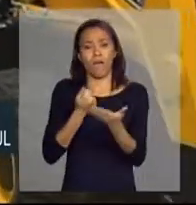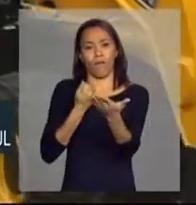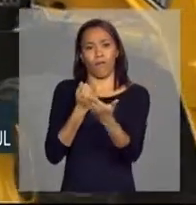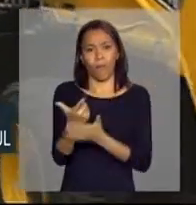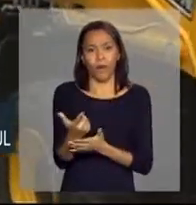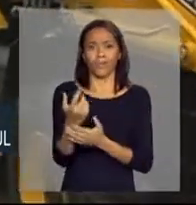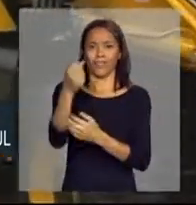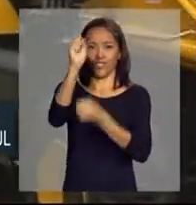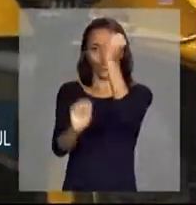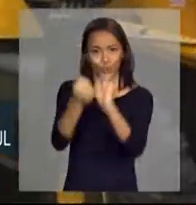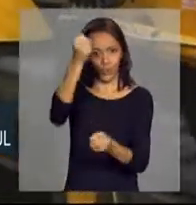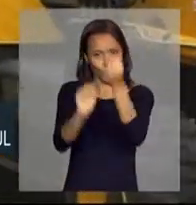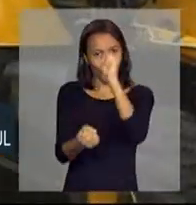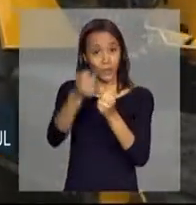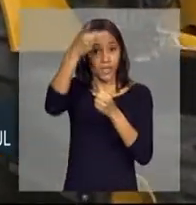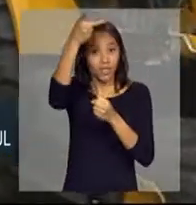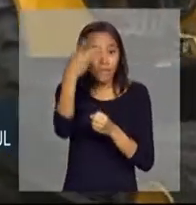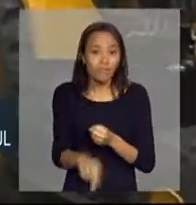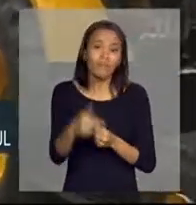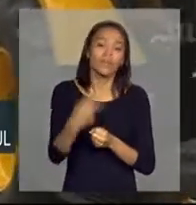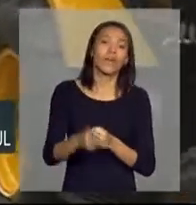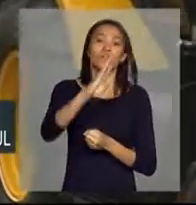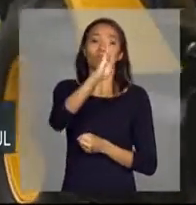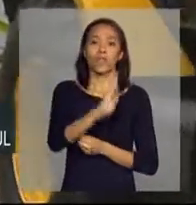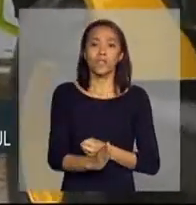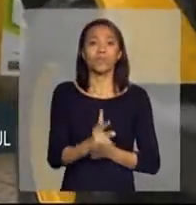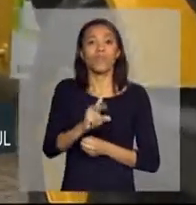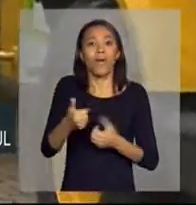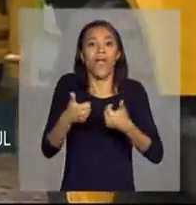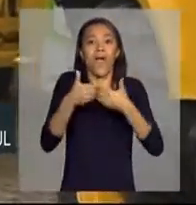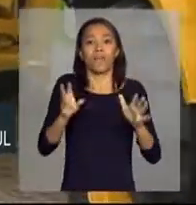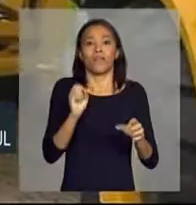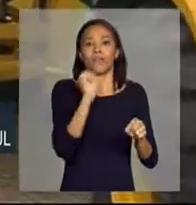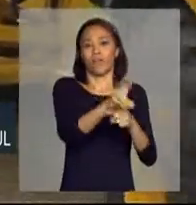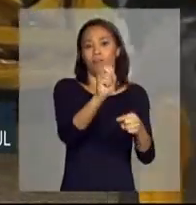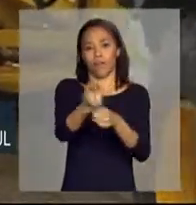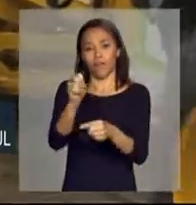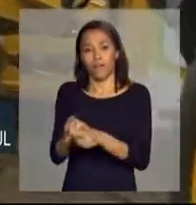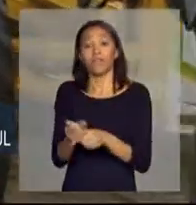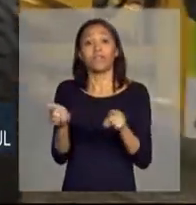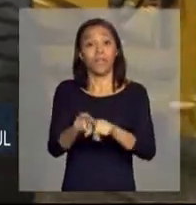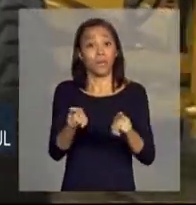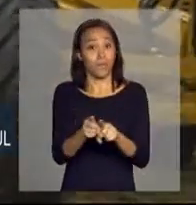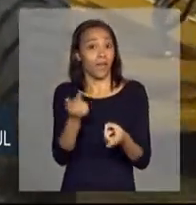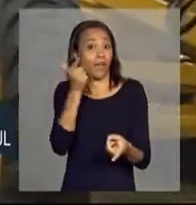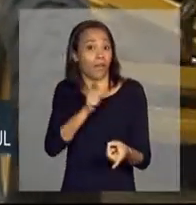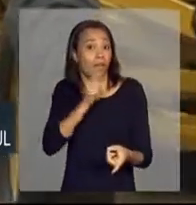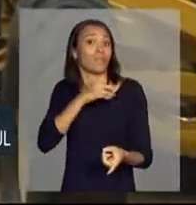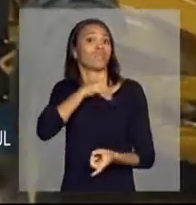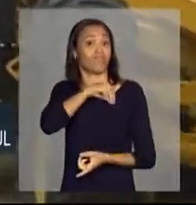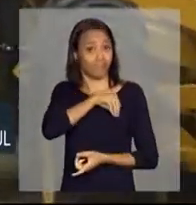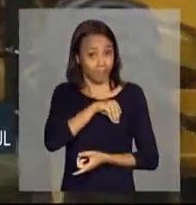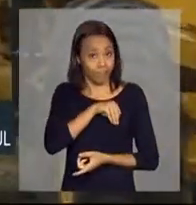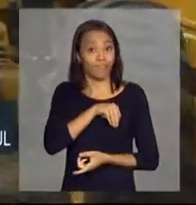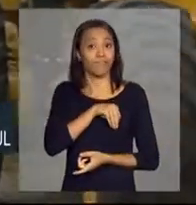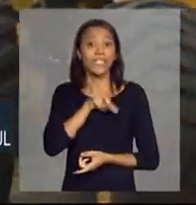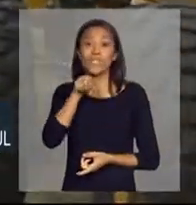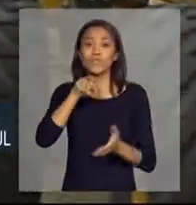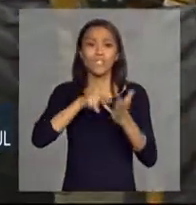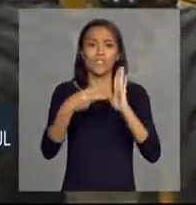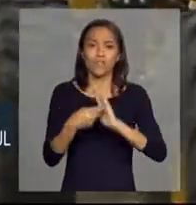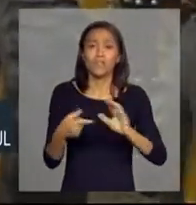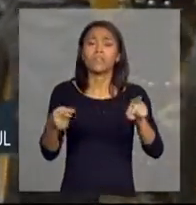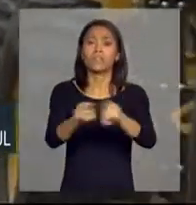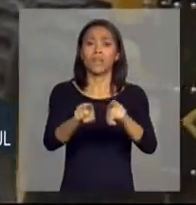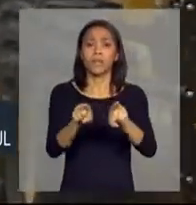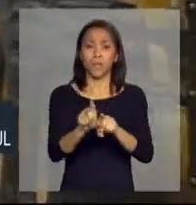de indústrias estabelecidas aqui no Brasil, gerando emprego, gerando renda. E significa